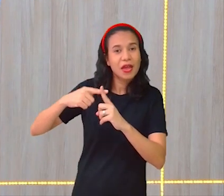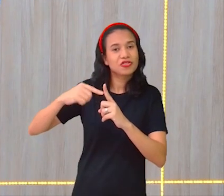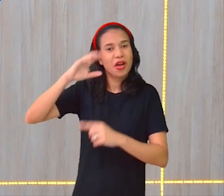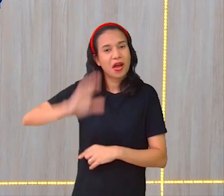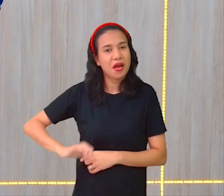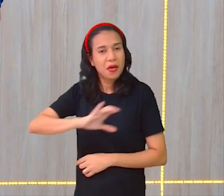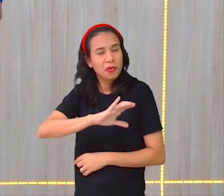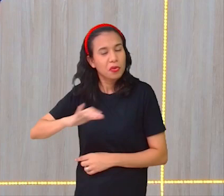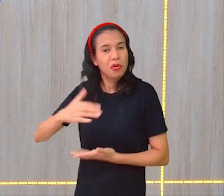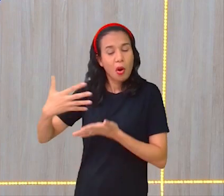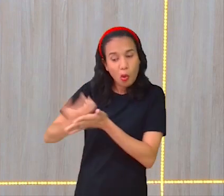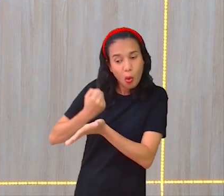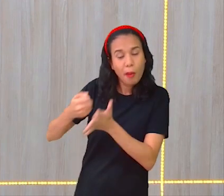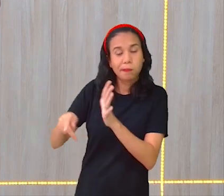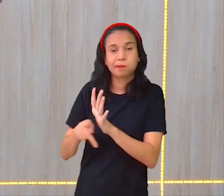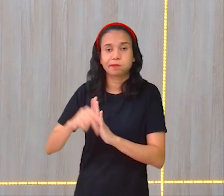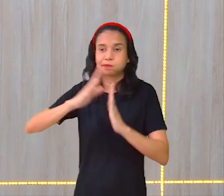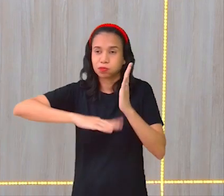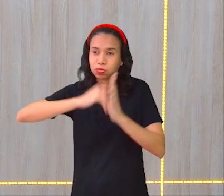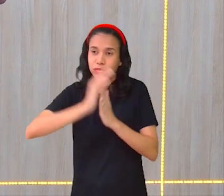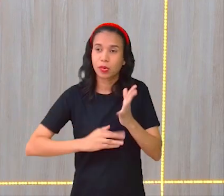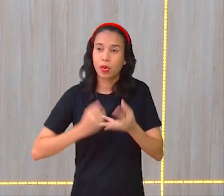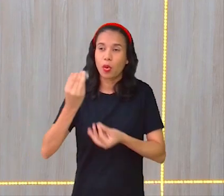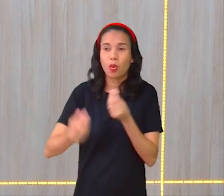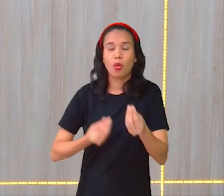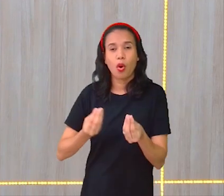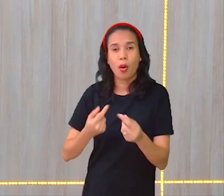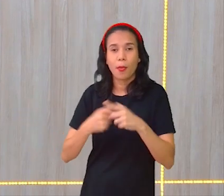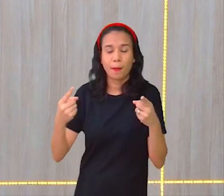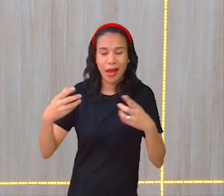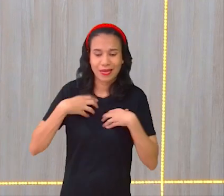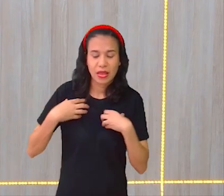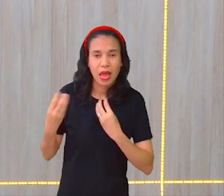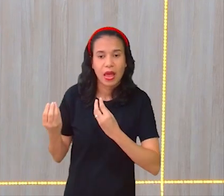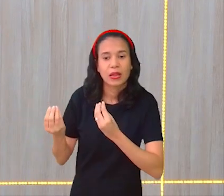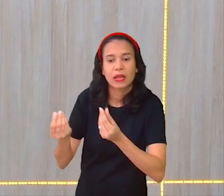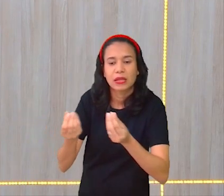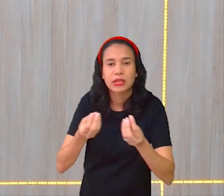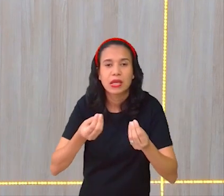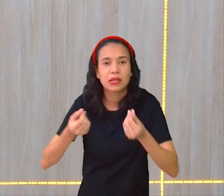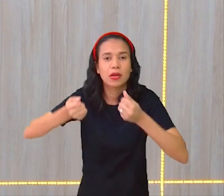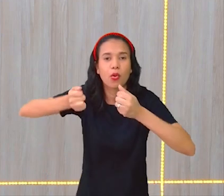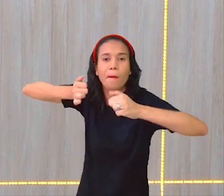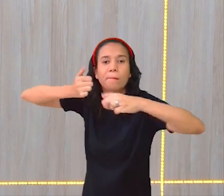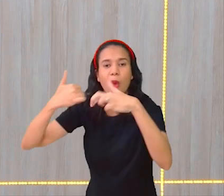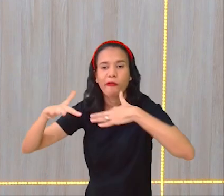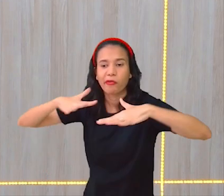para pintar, e aí ele já traz uma coisa assim mais sensorial, né, com muito mais movimento, com muito